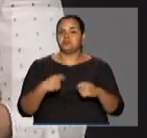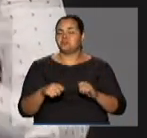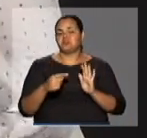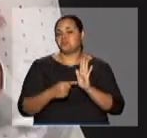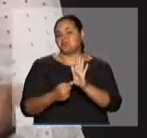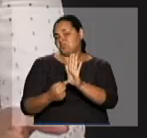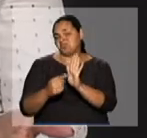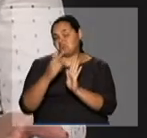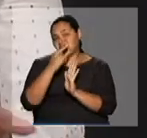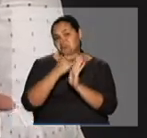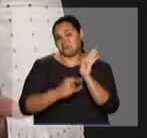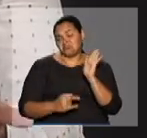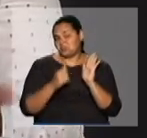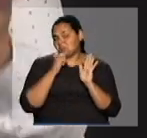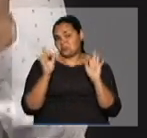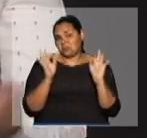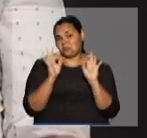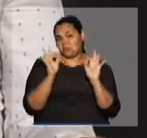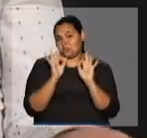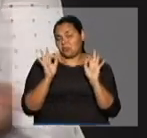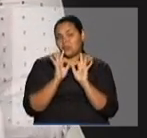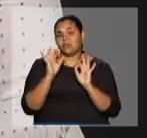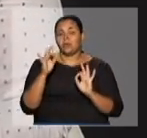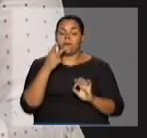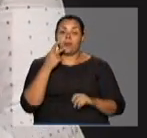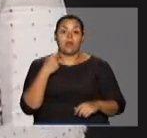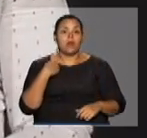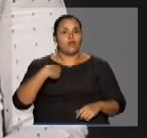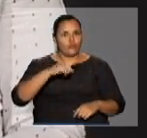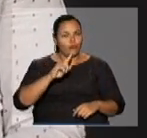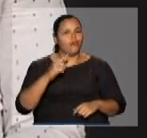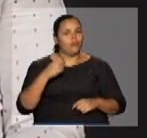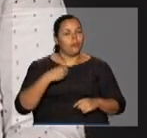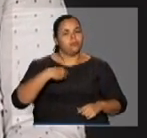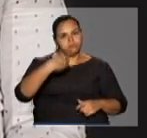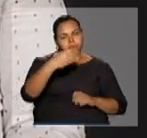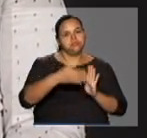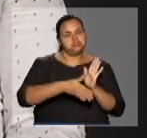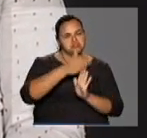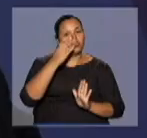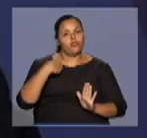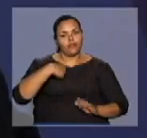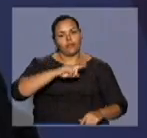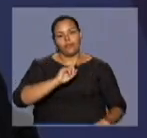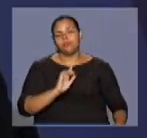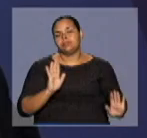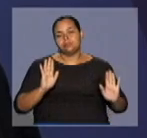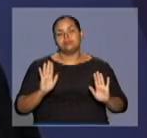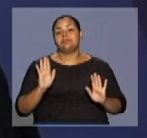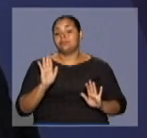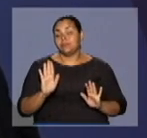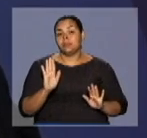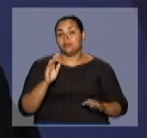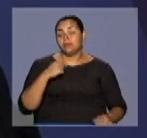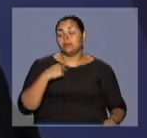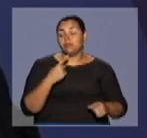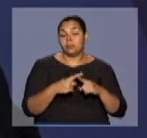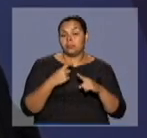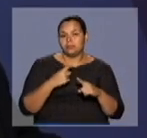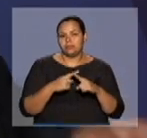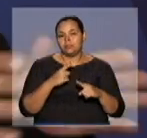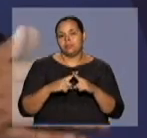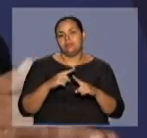preciso apresentar nenhuma documentação, nada disso, basta a palavra, né, da pessoa. Não é só isso, Natália. O que